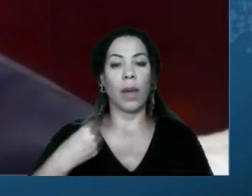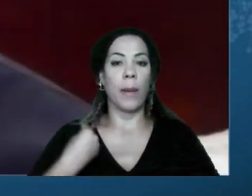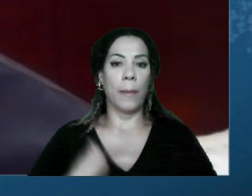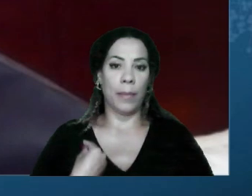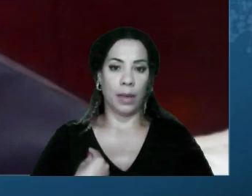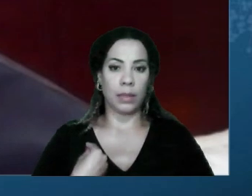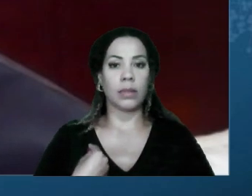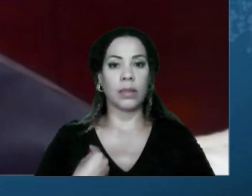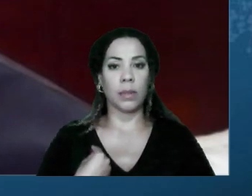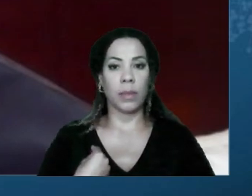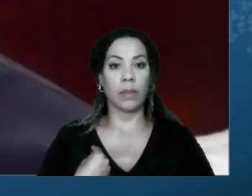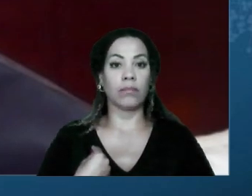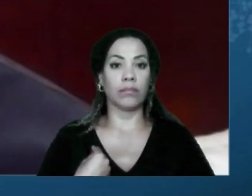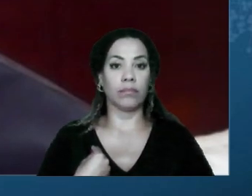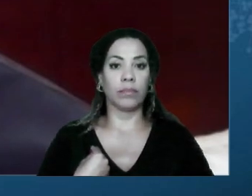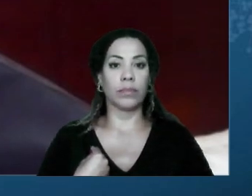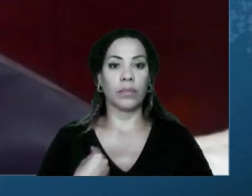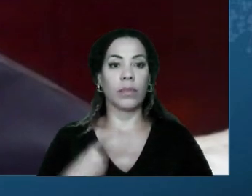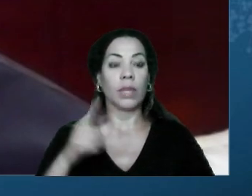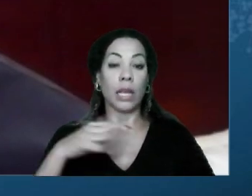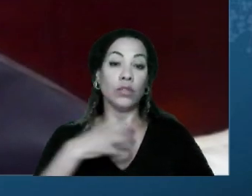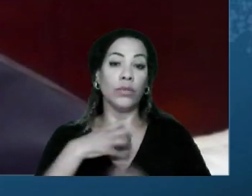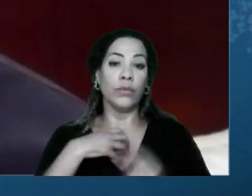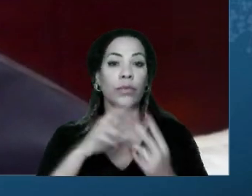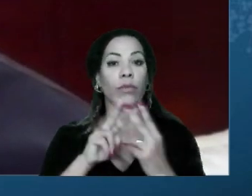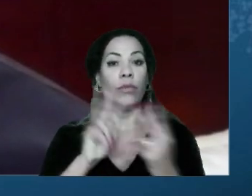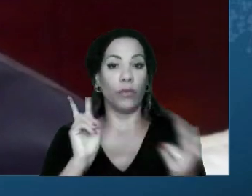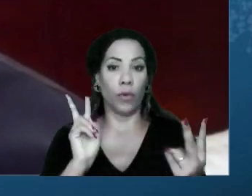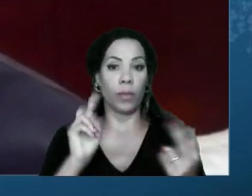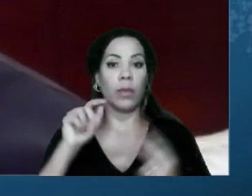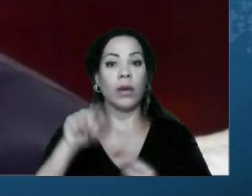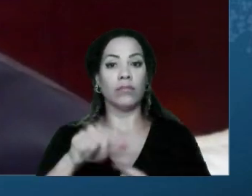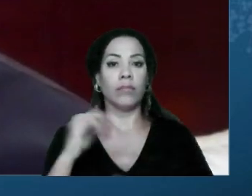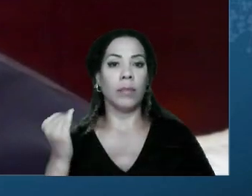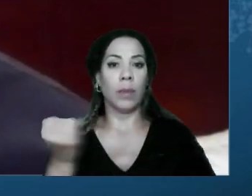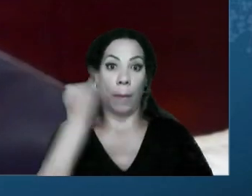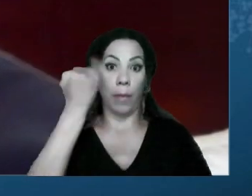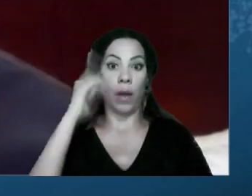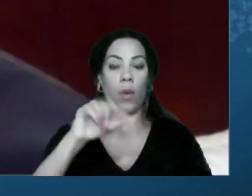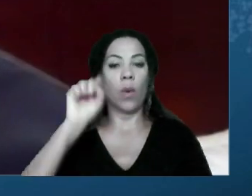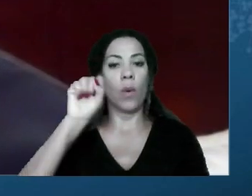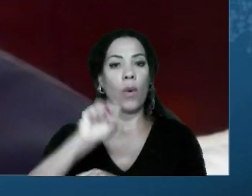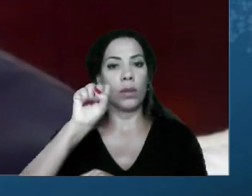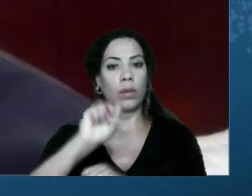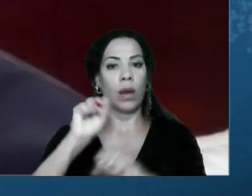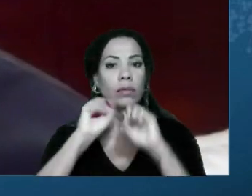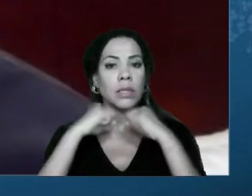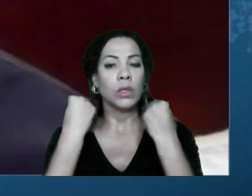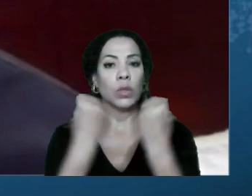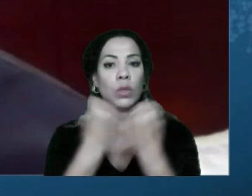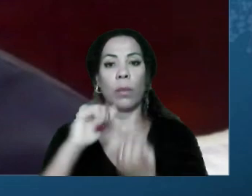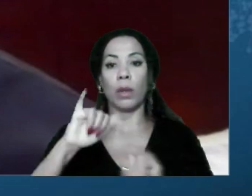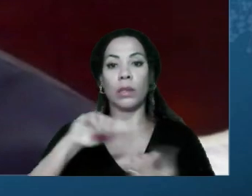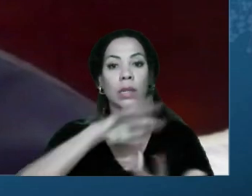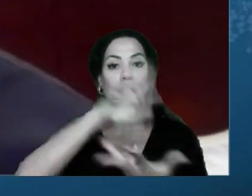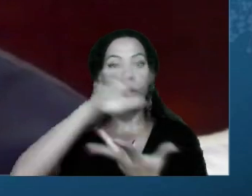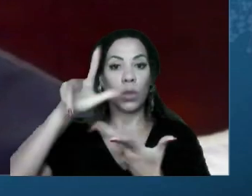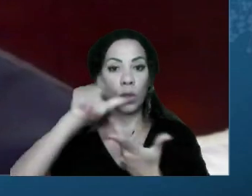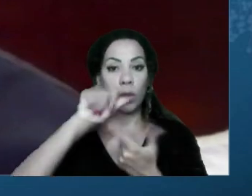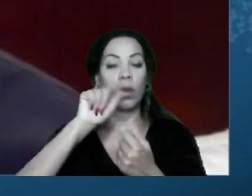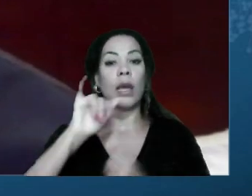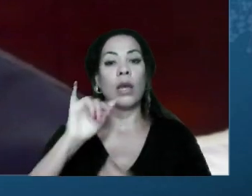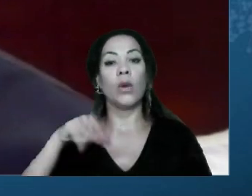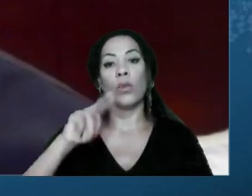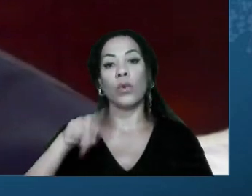mesmo de maneira virtual, nessa sessão importante do 8º Simpósio Internacional de